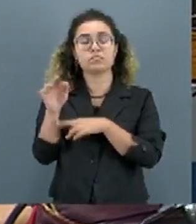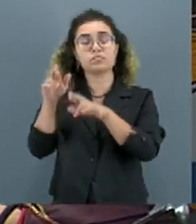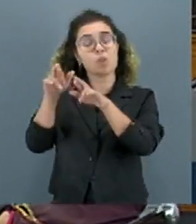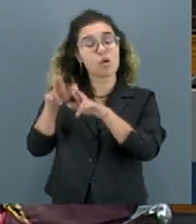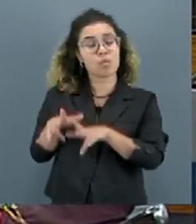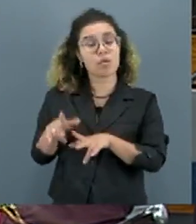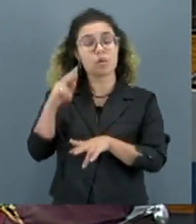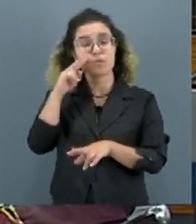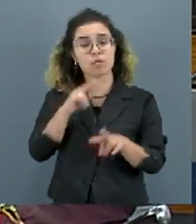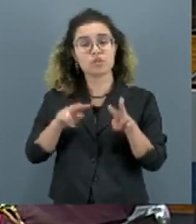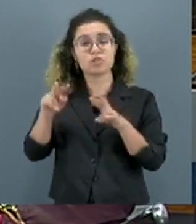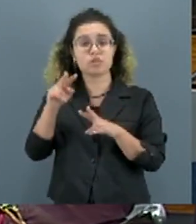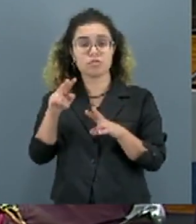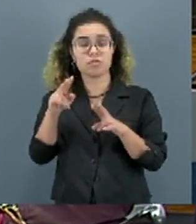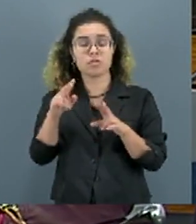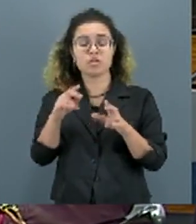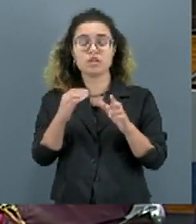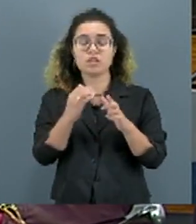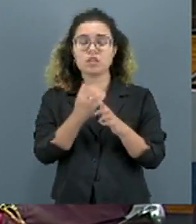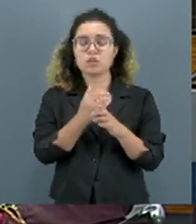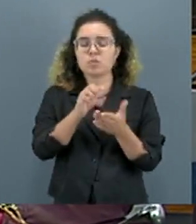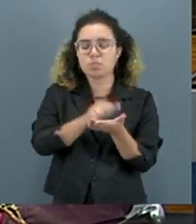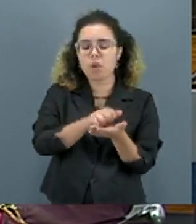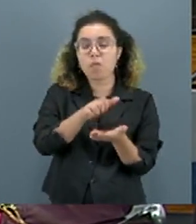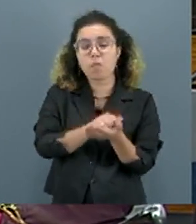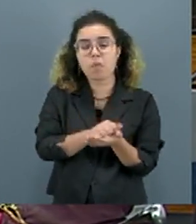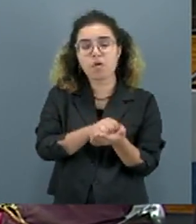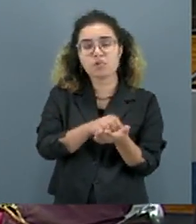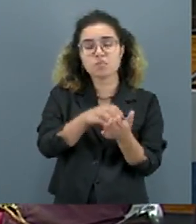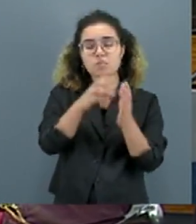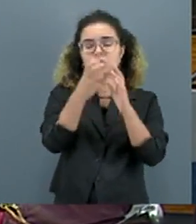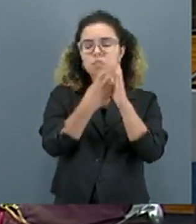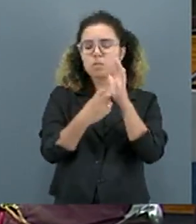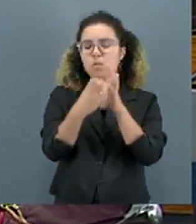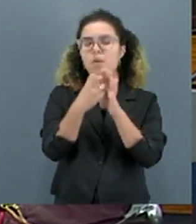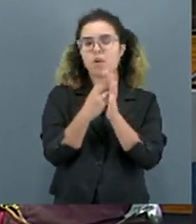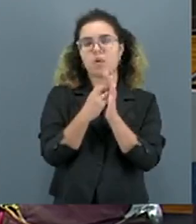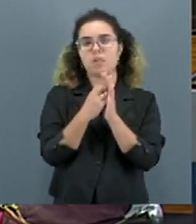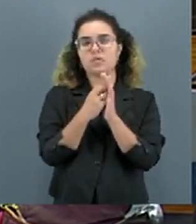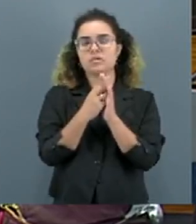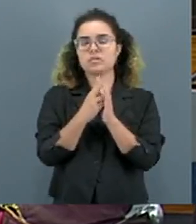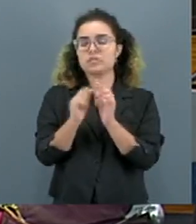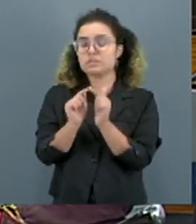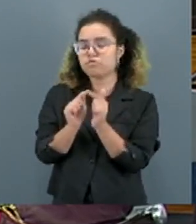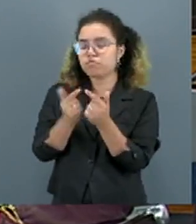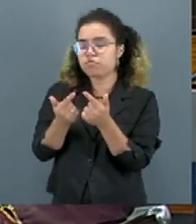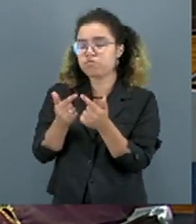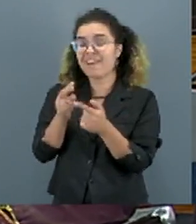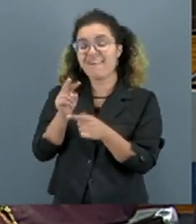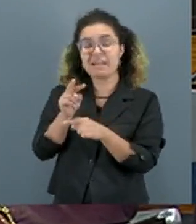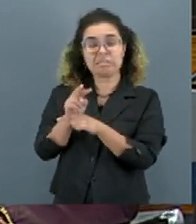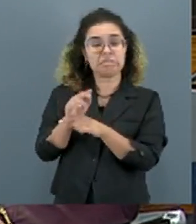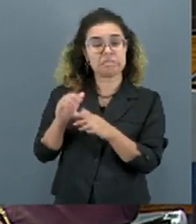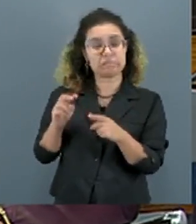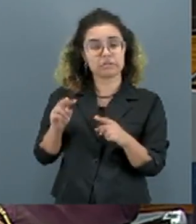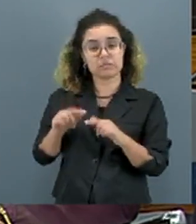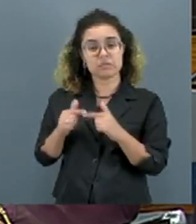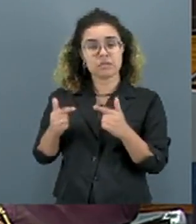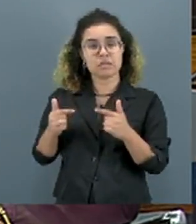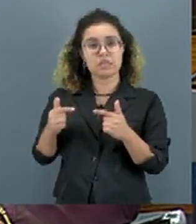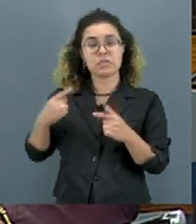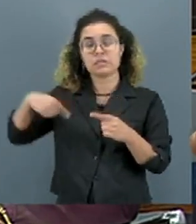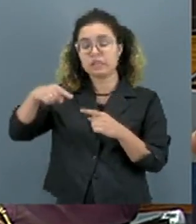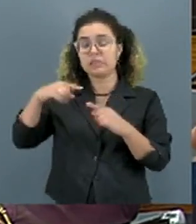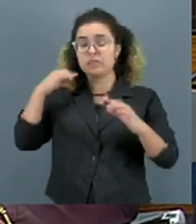do ponto de vista da Carga Tributária e que seja simplificadora dessa desse